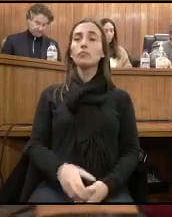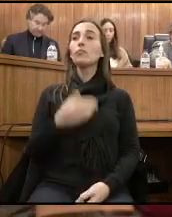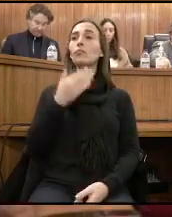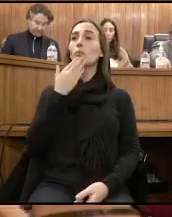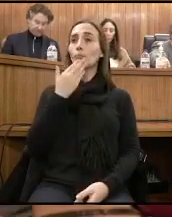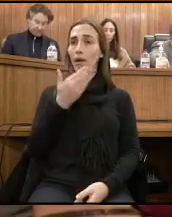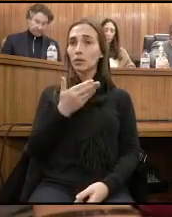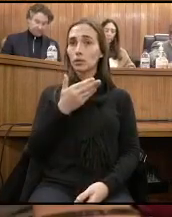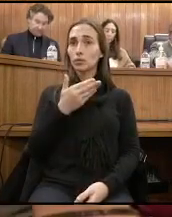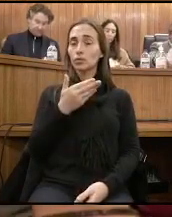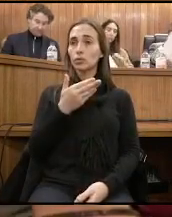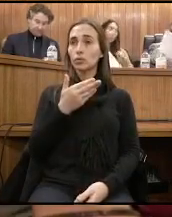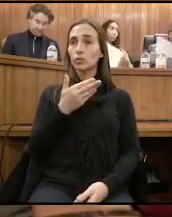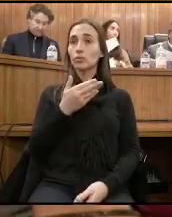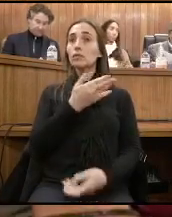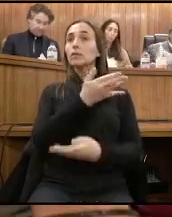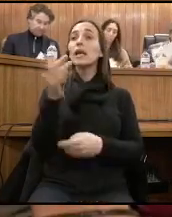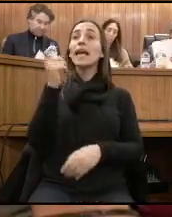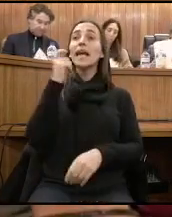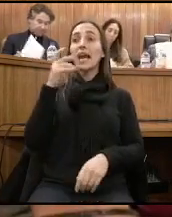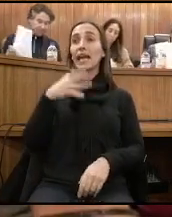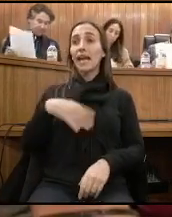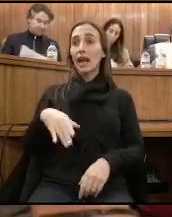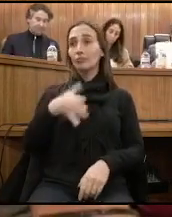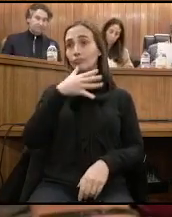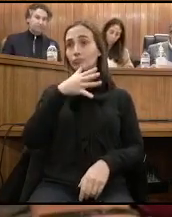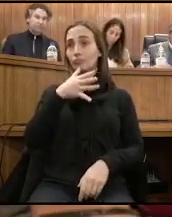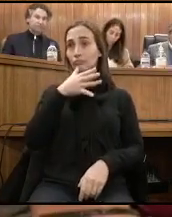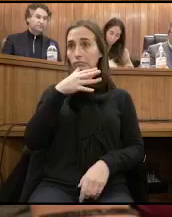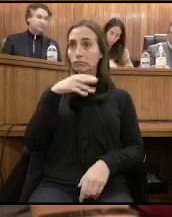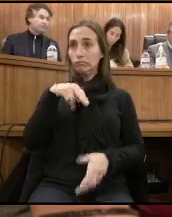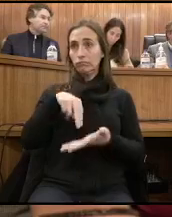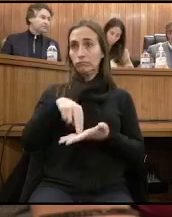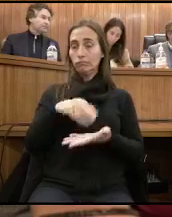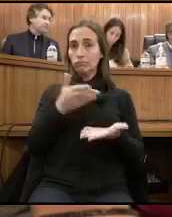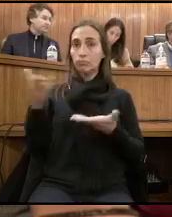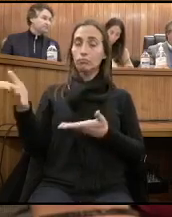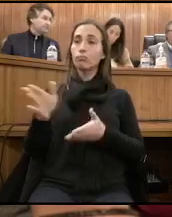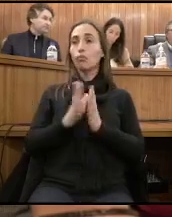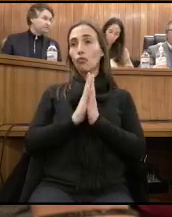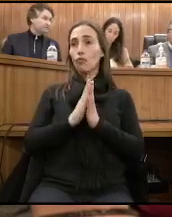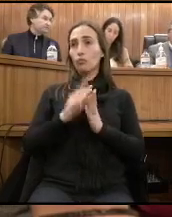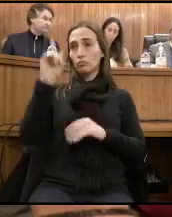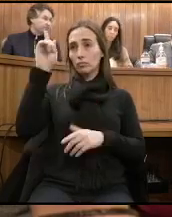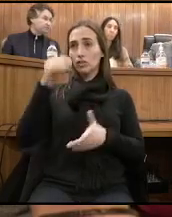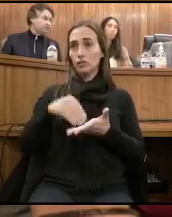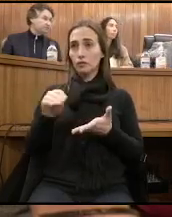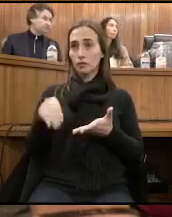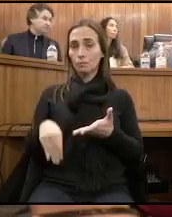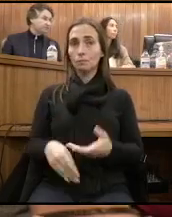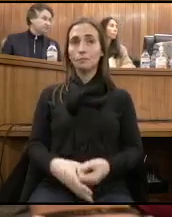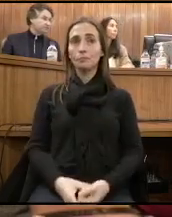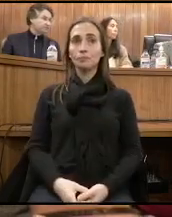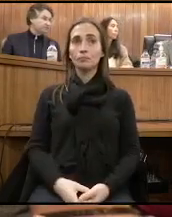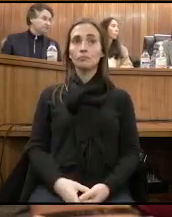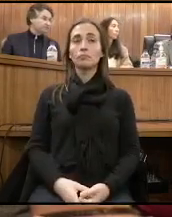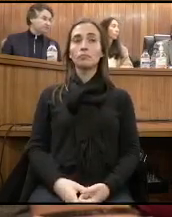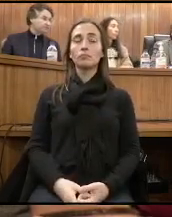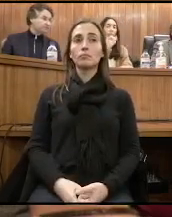Peço aos membros que queiram intervir sobre este ponto o favor de se inscreverem.